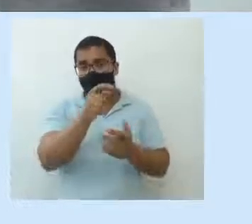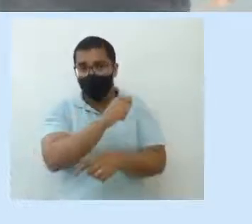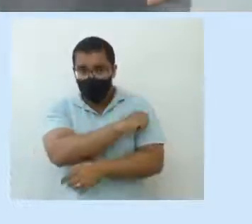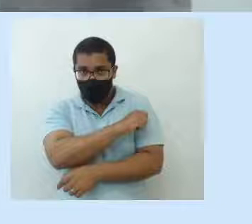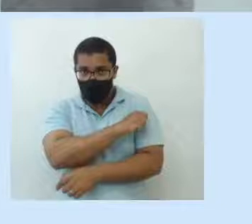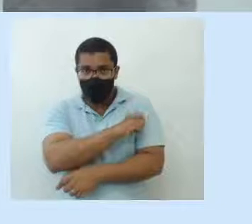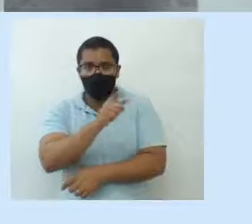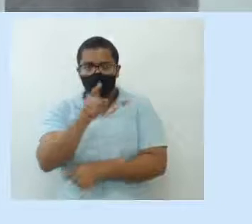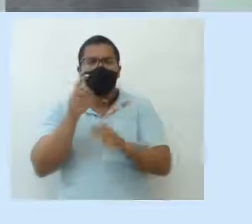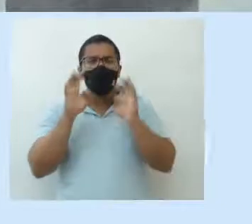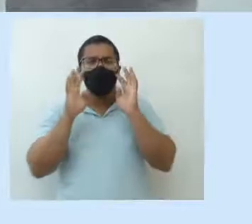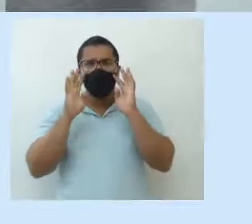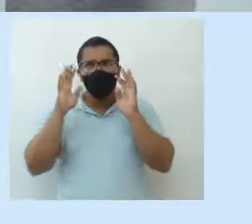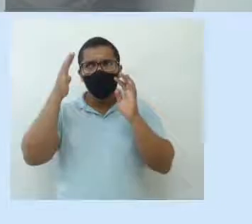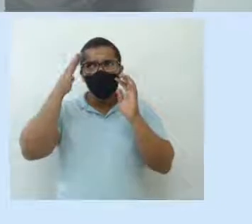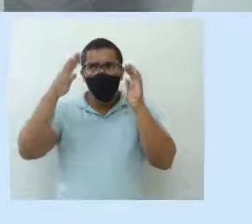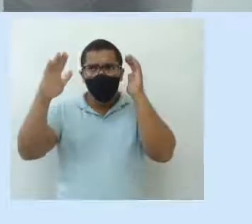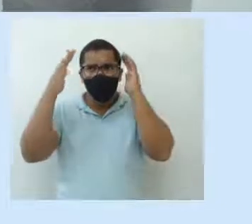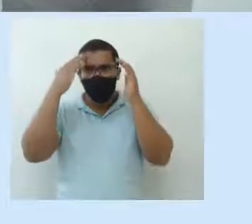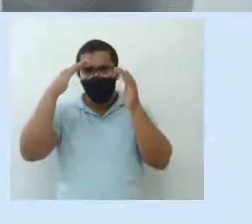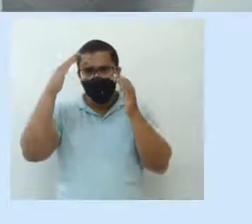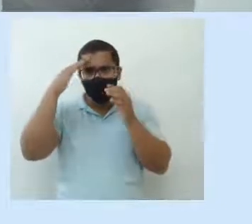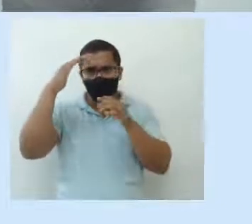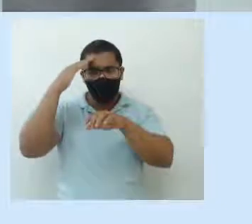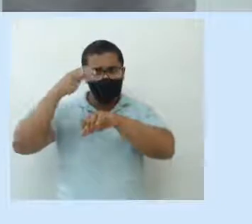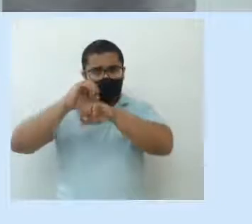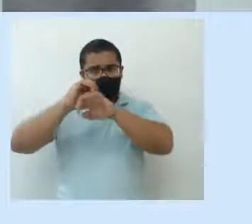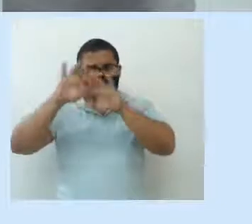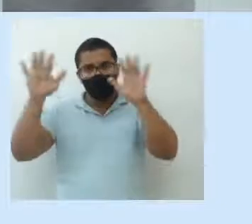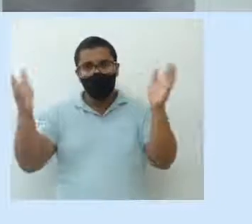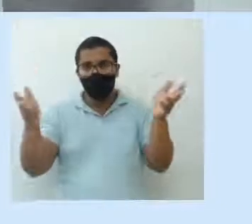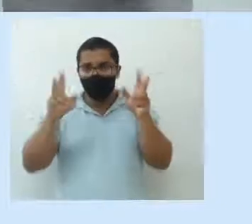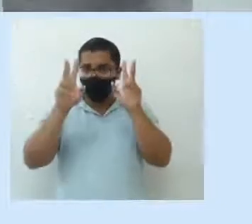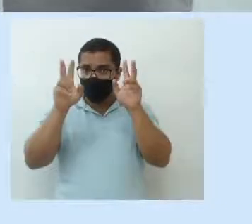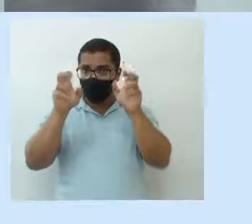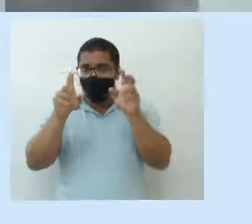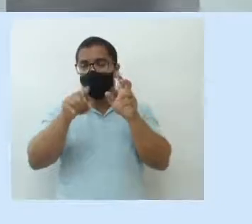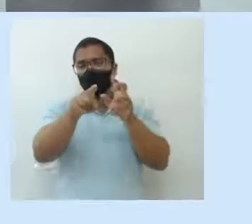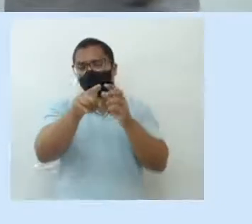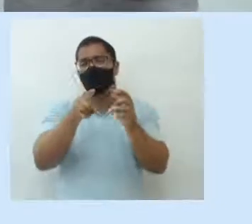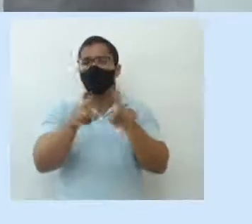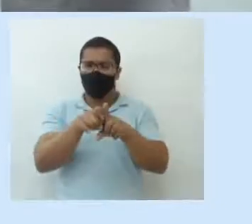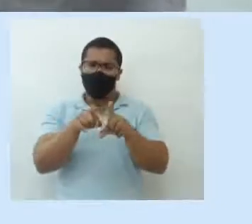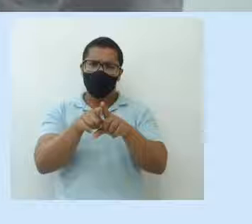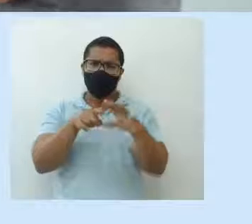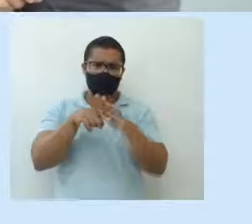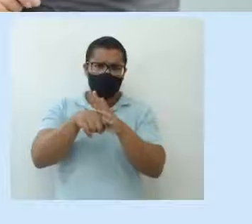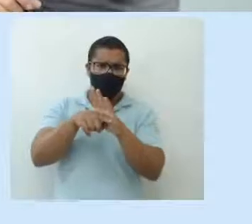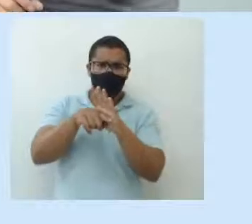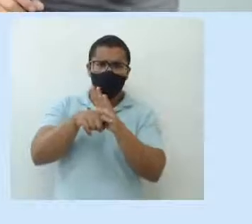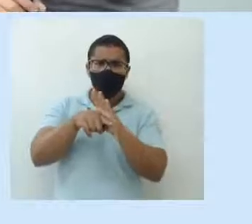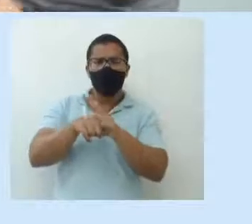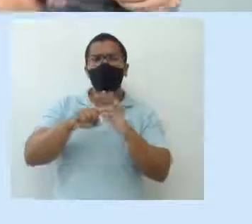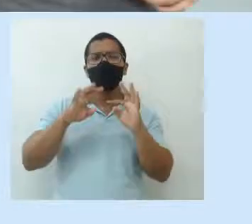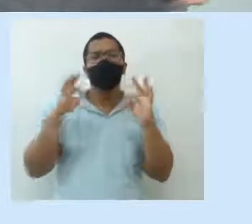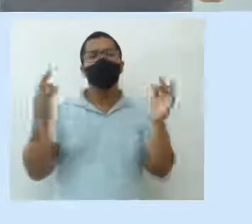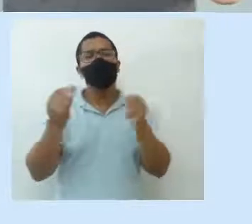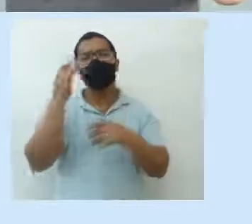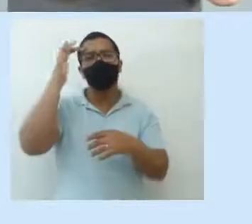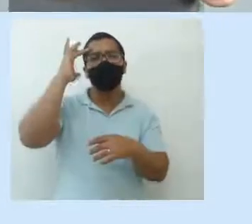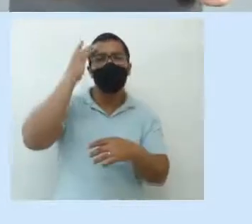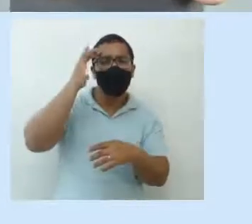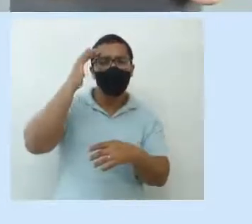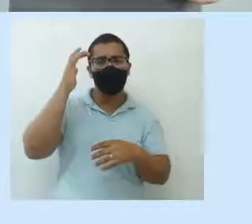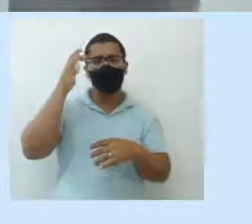estudantes, para entender um pouco mais sobre este assunto, também pesquisar um pouco o que é o senso comum, o que é o